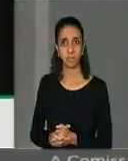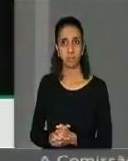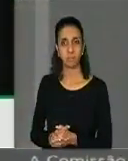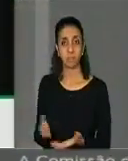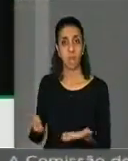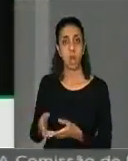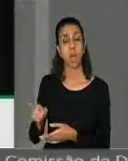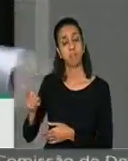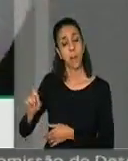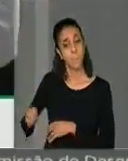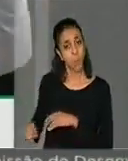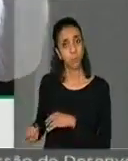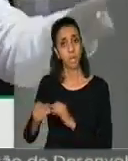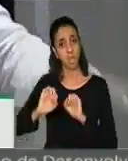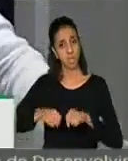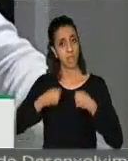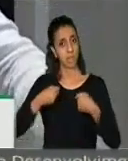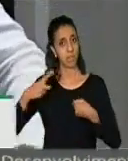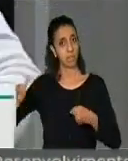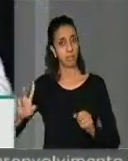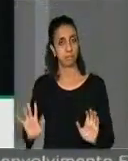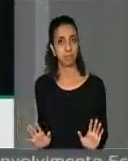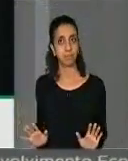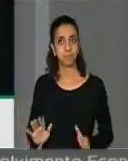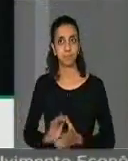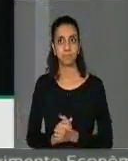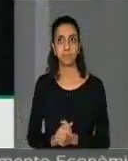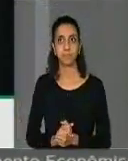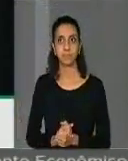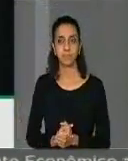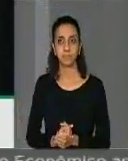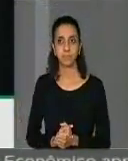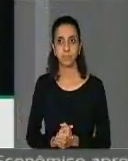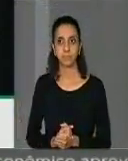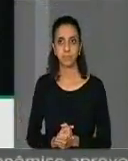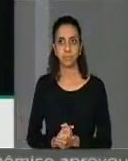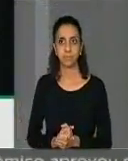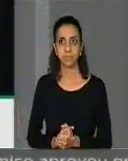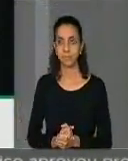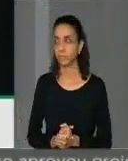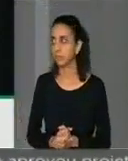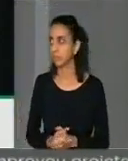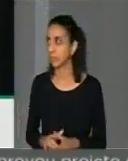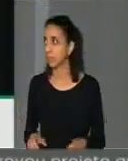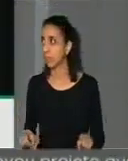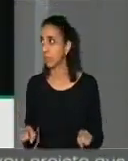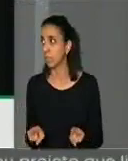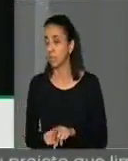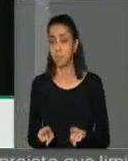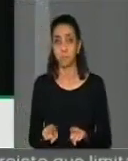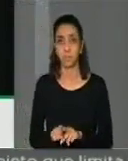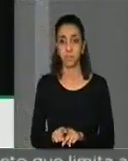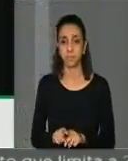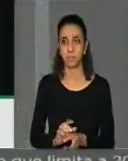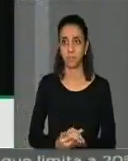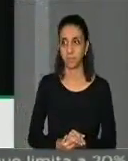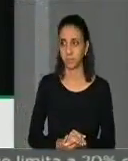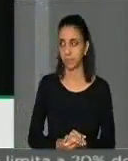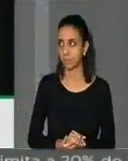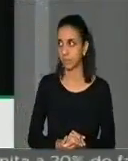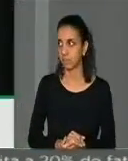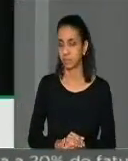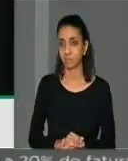sua defesa e oportunidade de também ter uma base de sustentação que